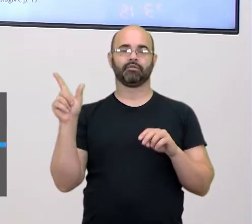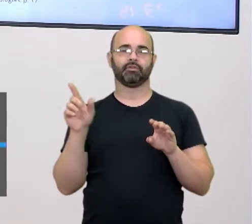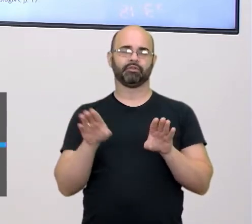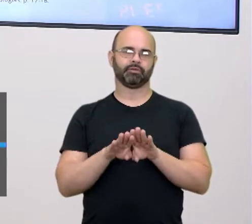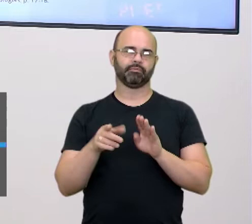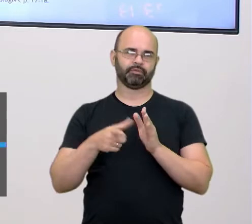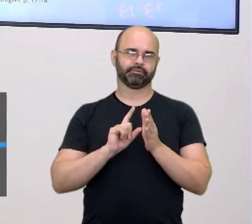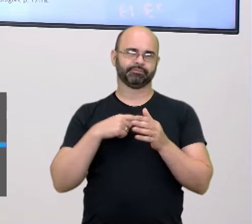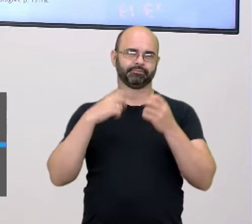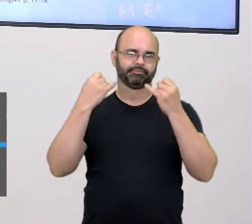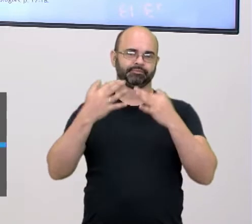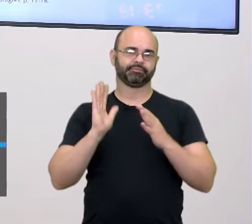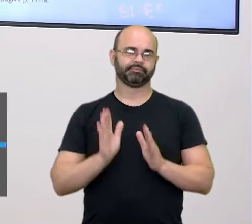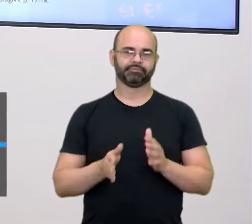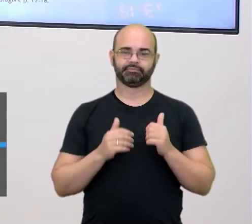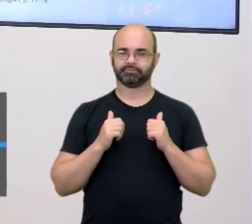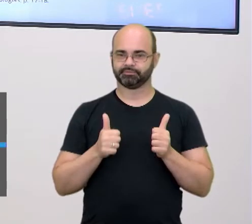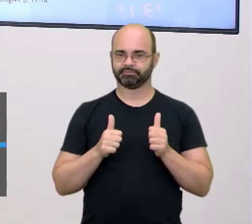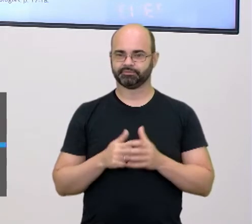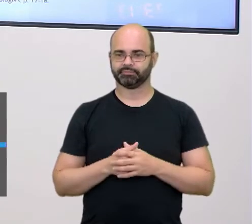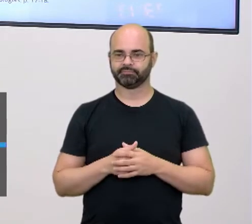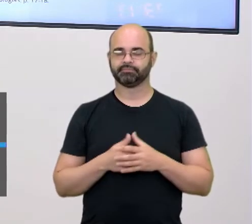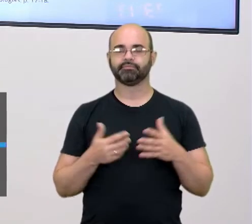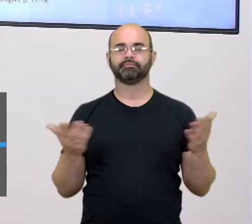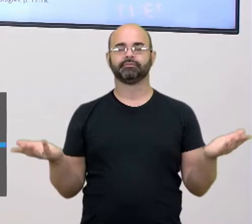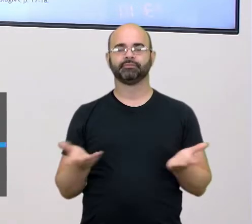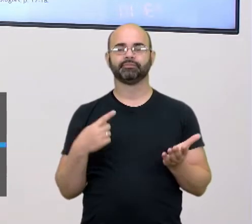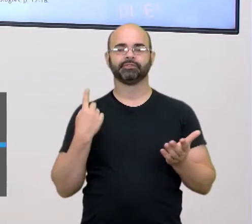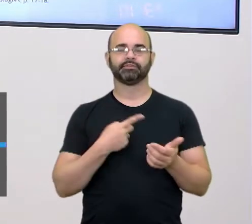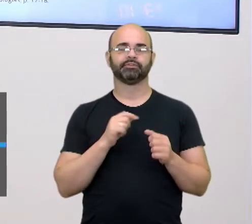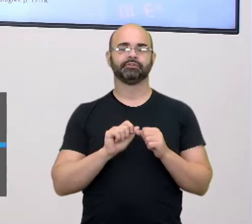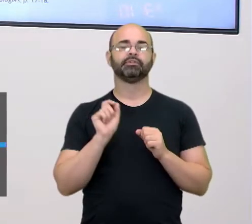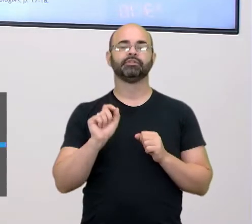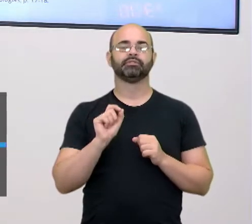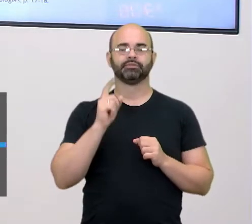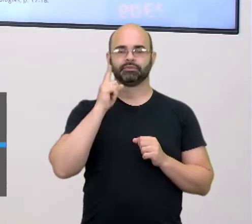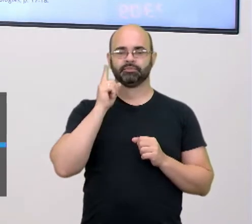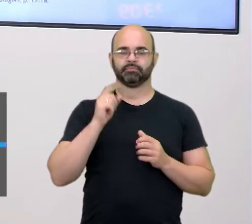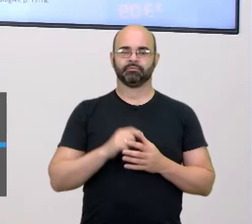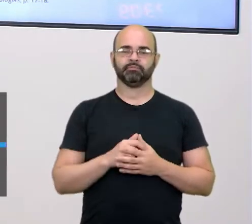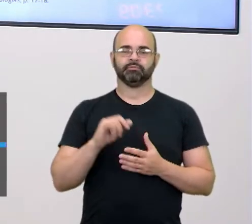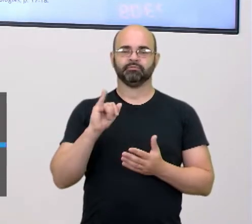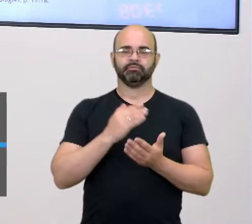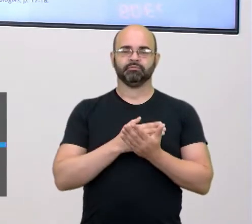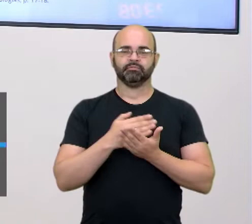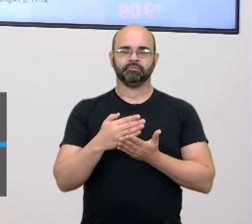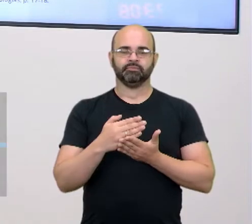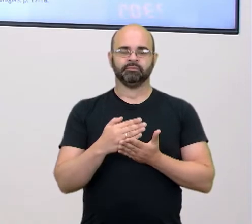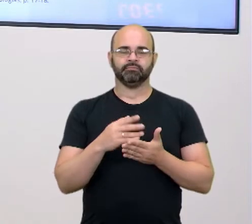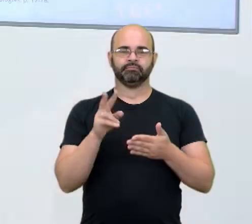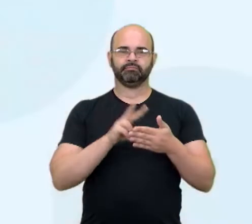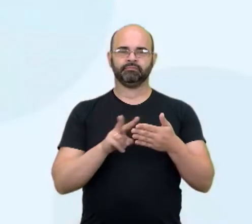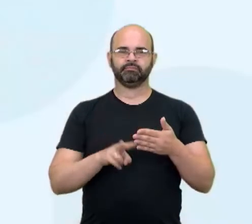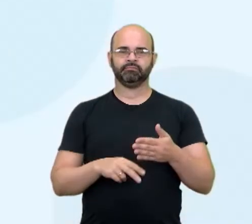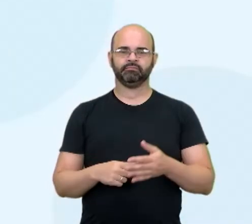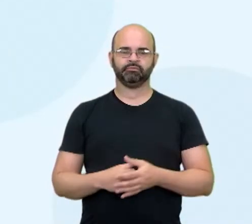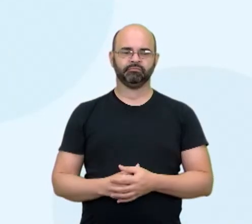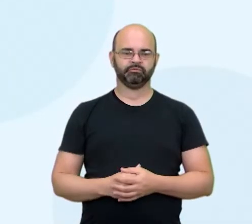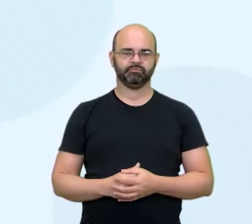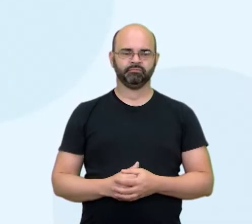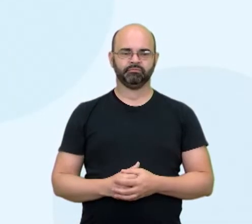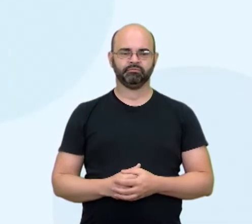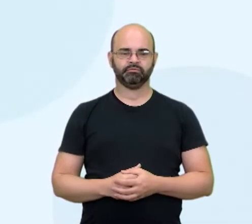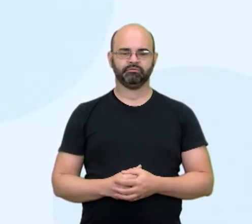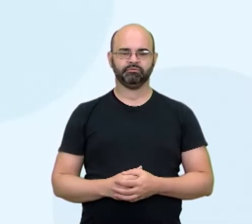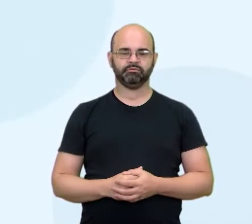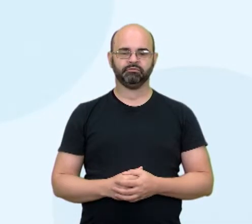para vocês, tá ok? Bom, o que a gente vai fazer hoje? Vamos fazer um processo aí de introdução e vamos fazer uma leitura, tá ok? Bom, o